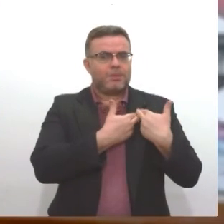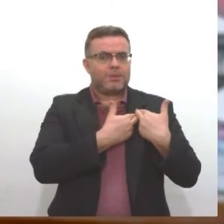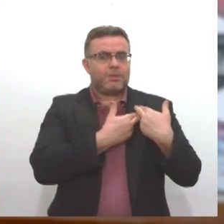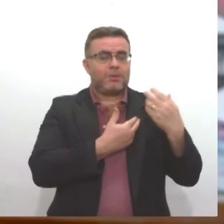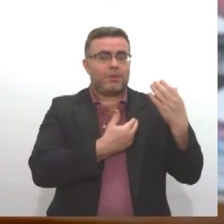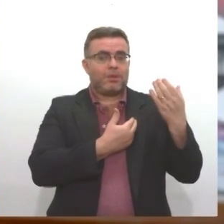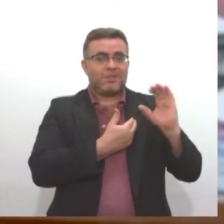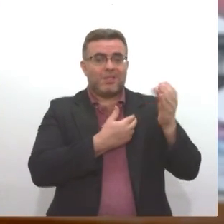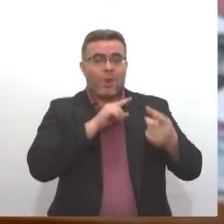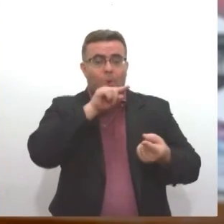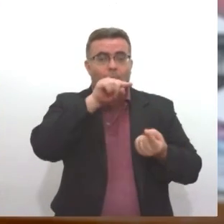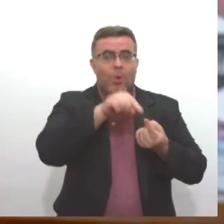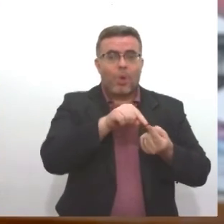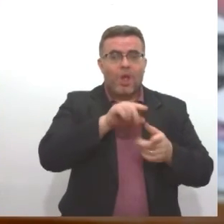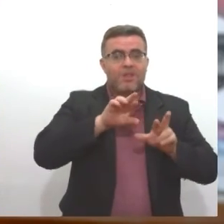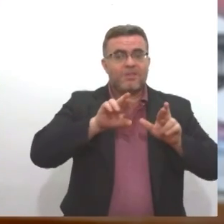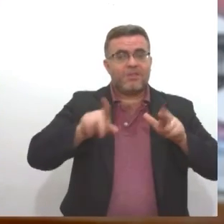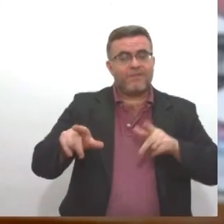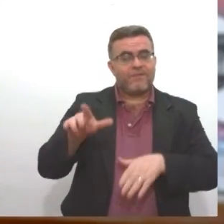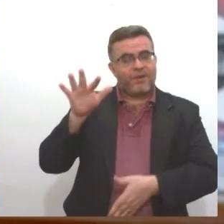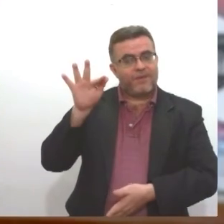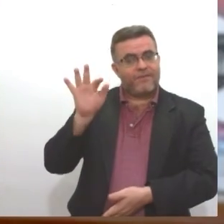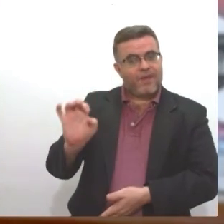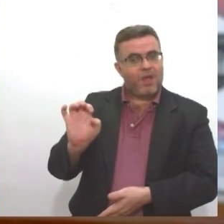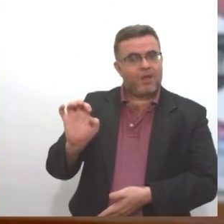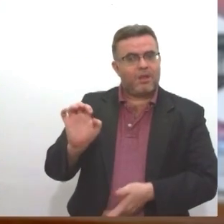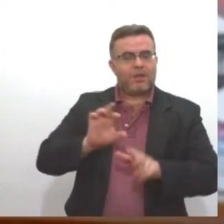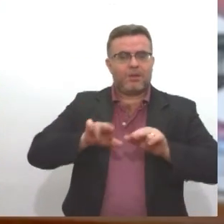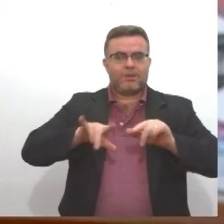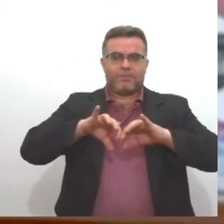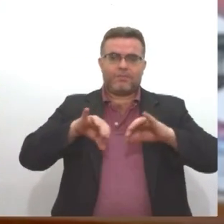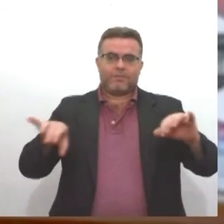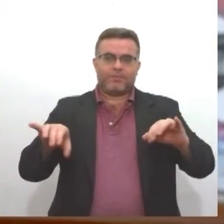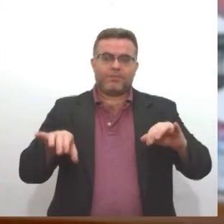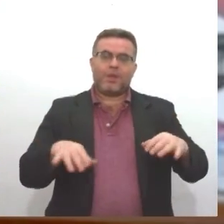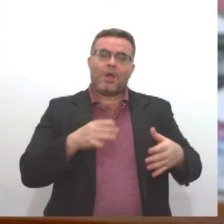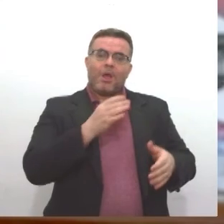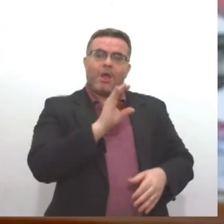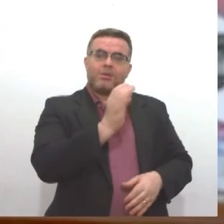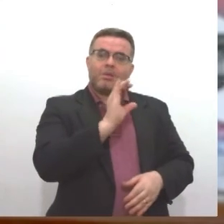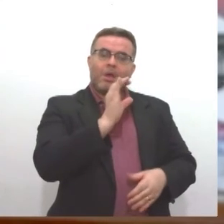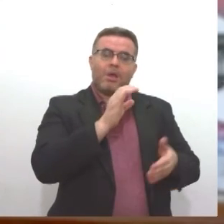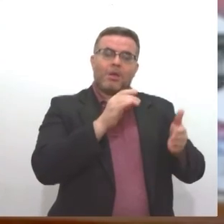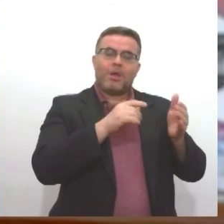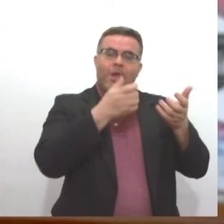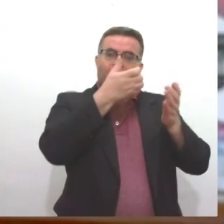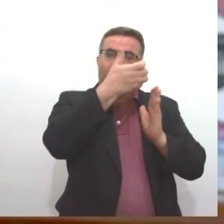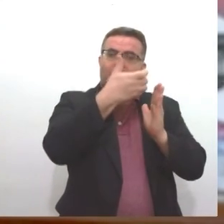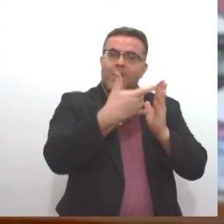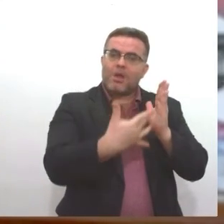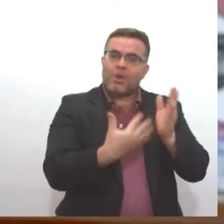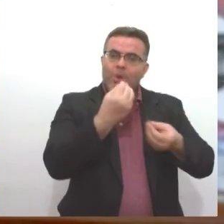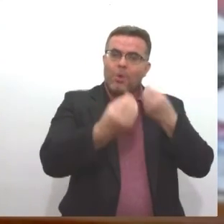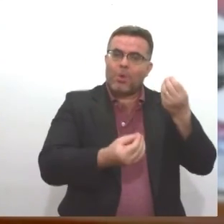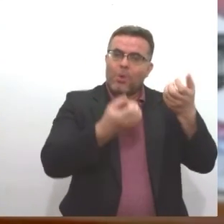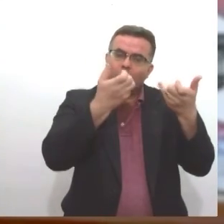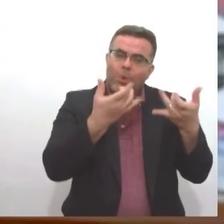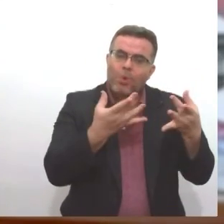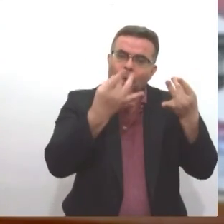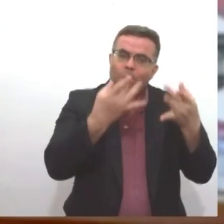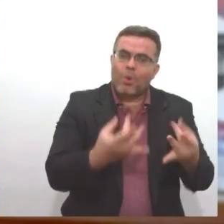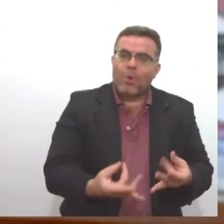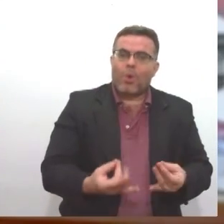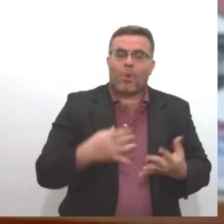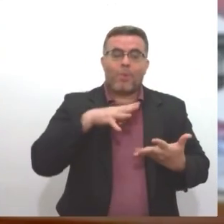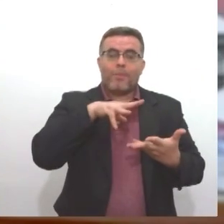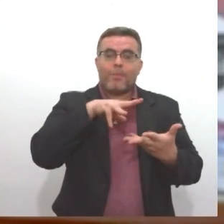ver com a missão da fé. A missão da ciência é descrever a realidade do mundo natural da melhor forma possível, ou